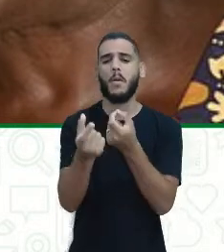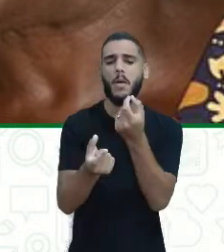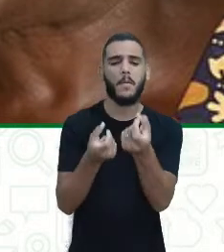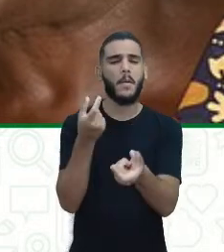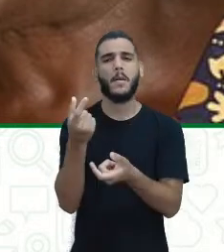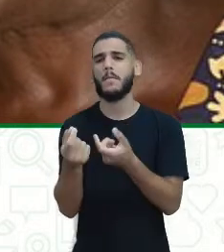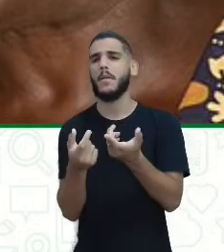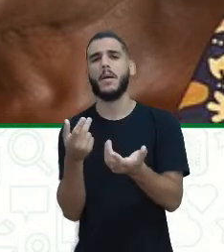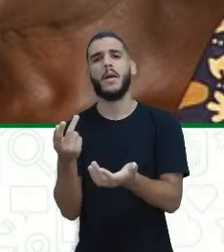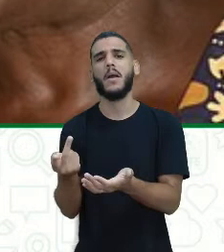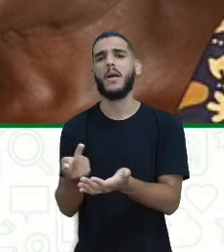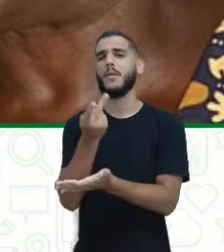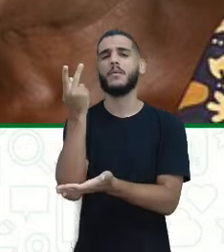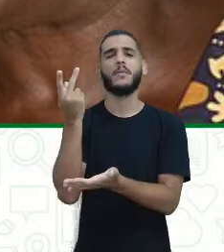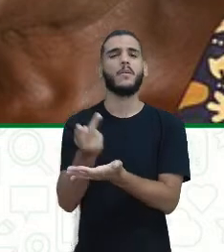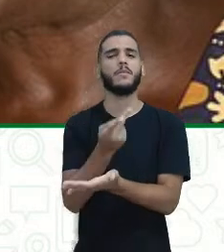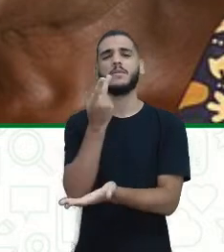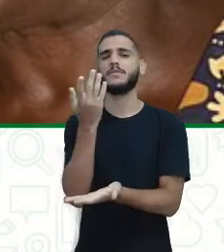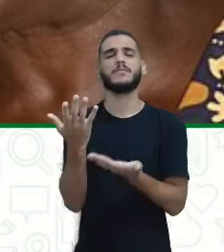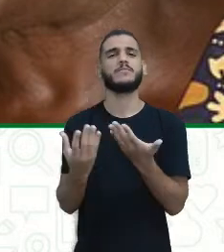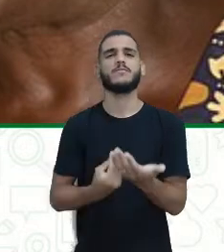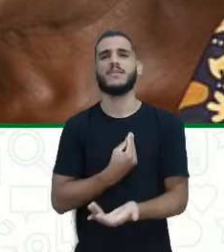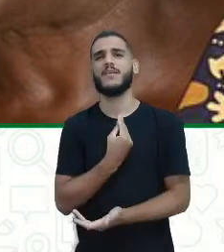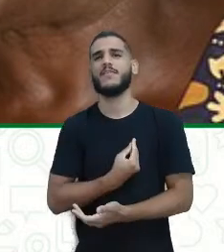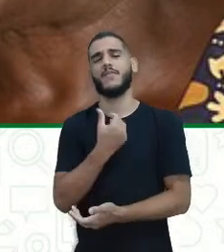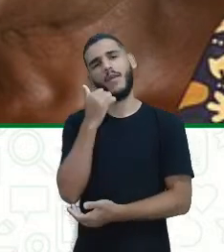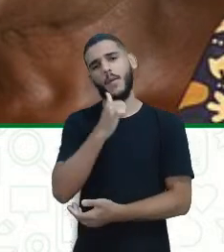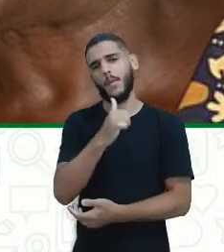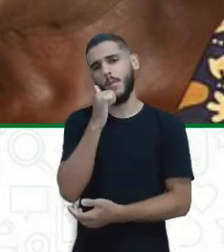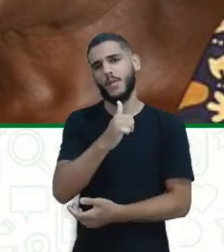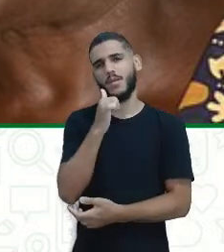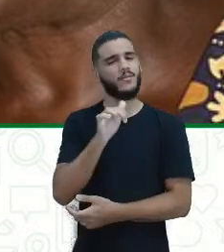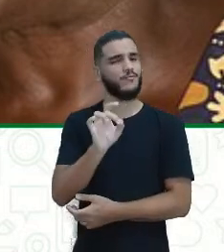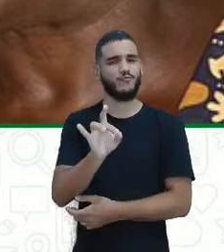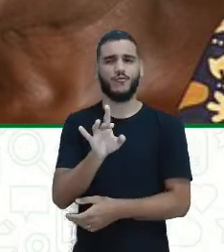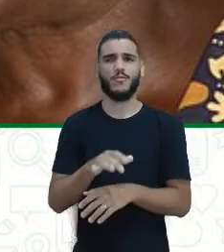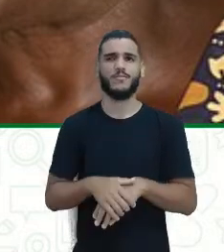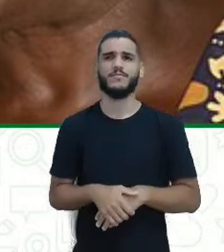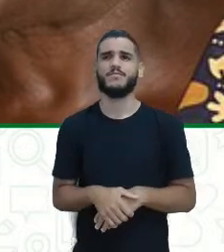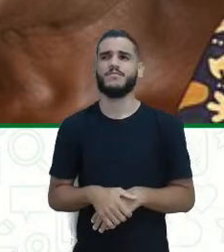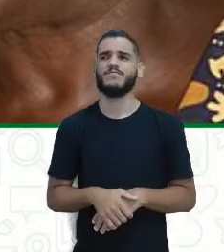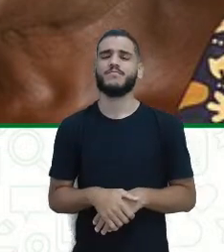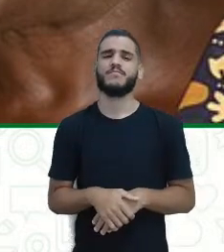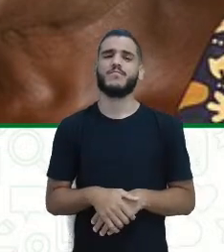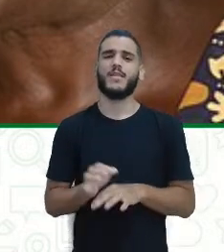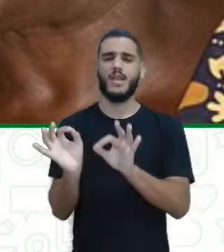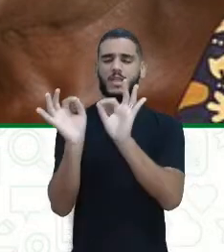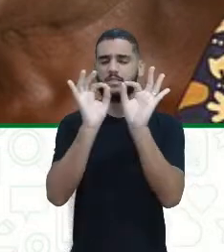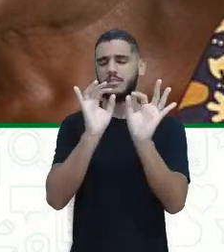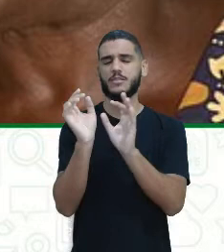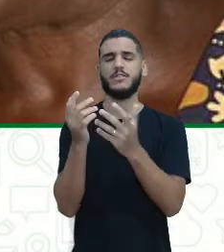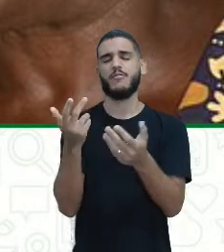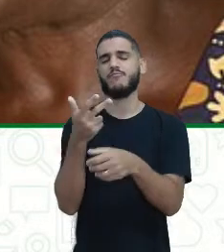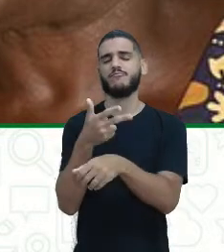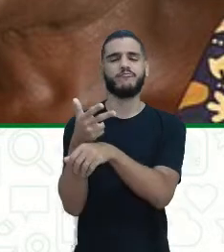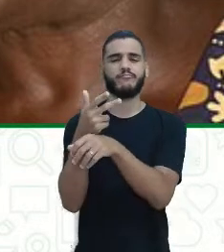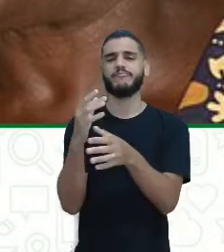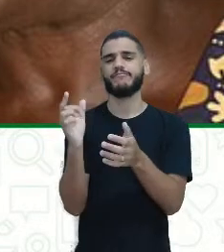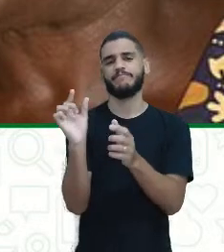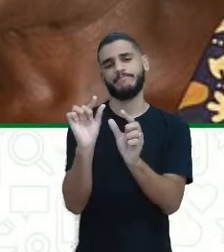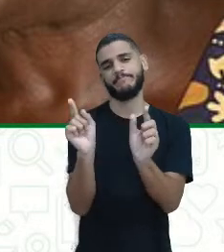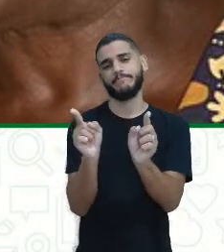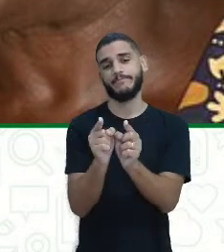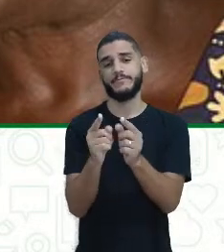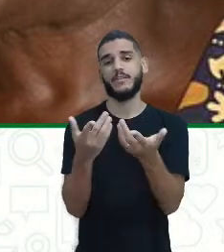fatos da história de Wangari Maathai. Só alguns, não foi? A gente não assistiu agora a um vídeo, um pequeno vídeo? Quando